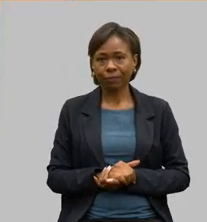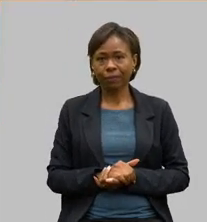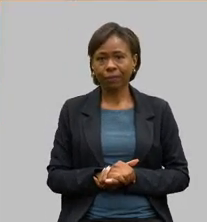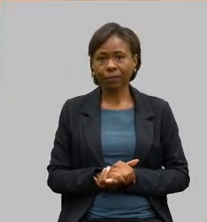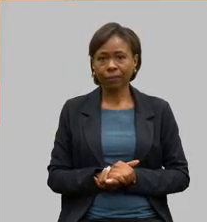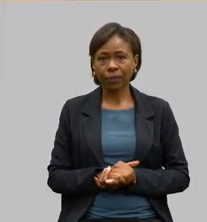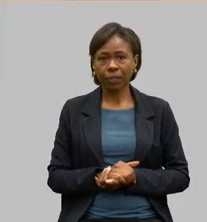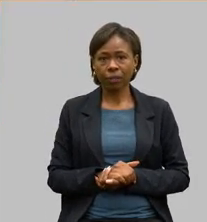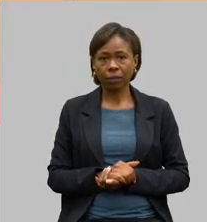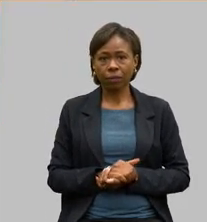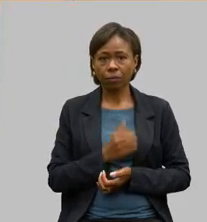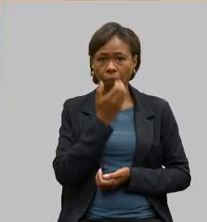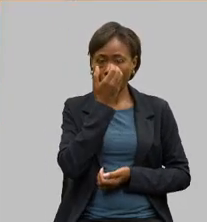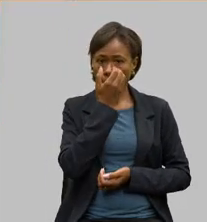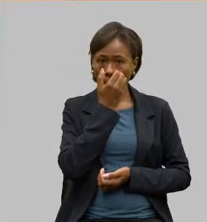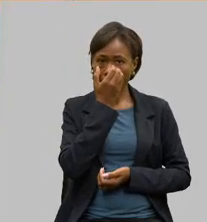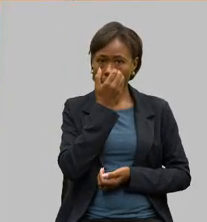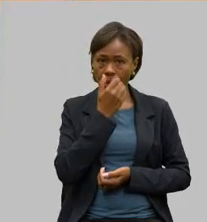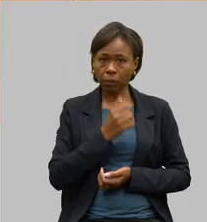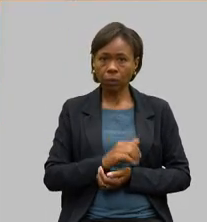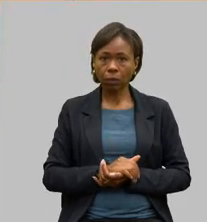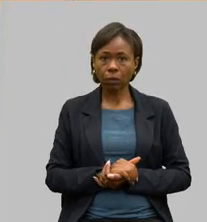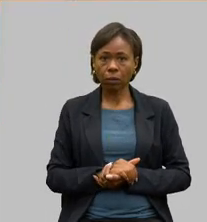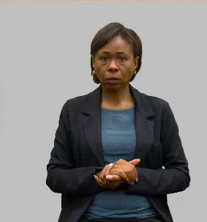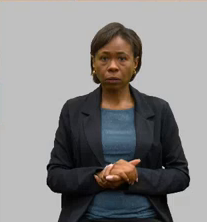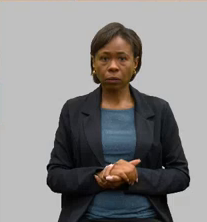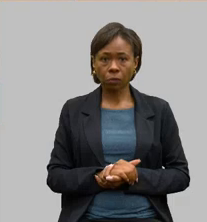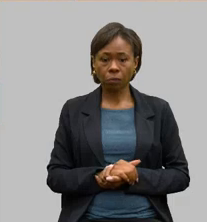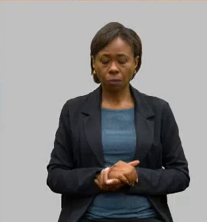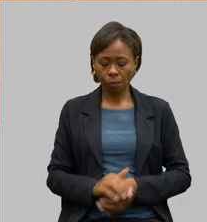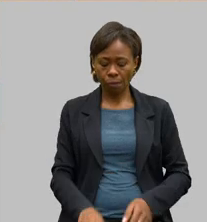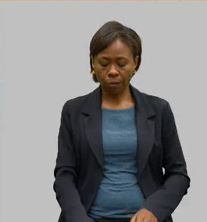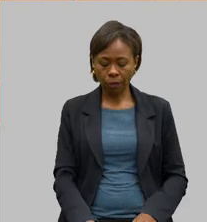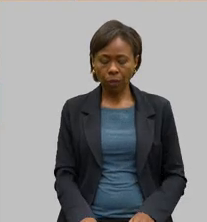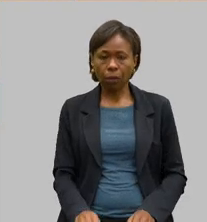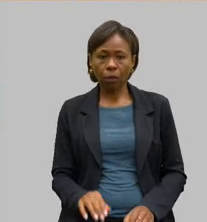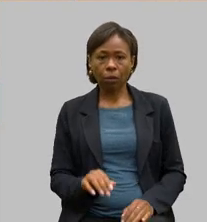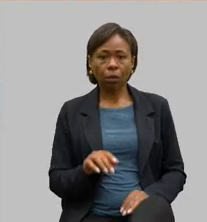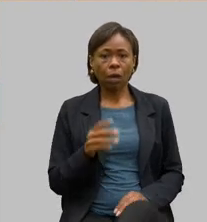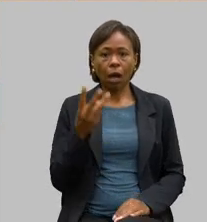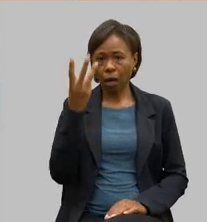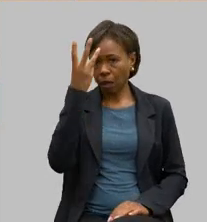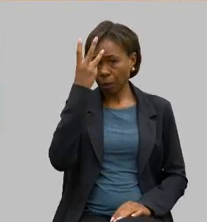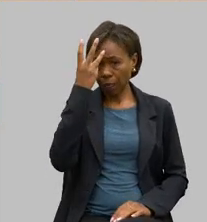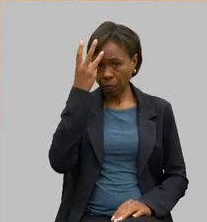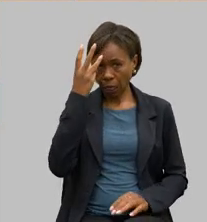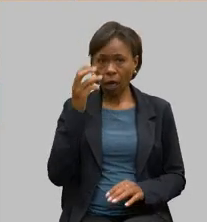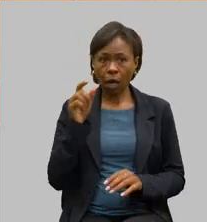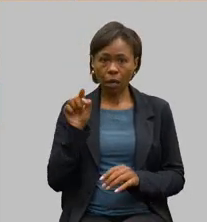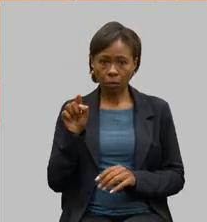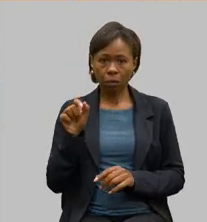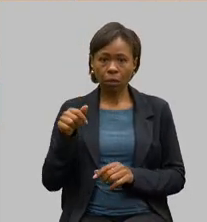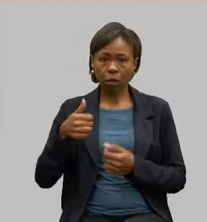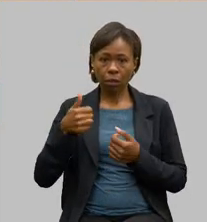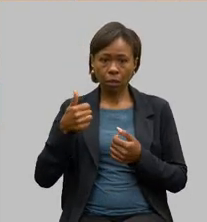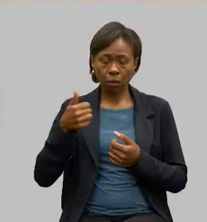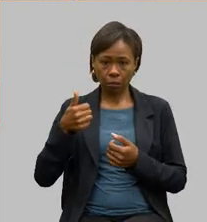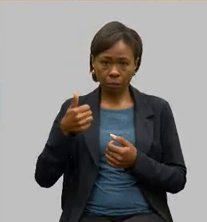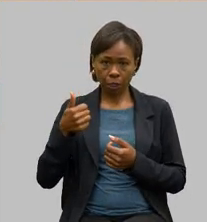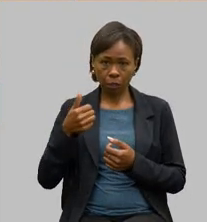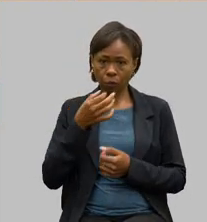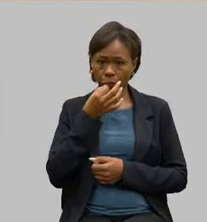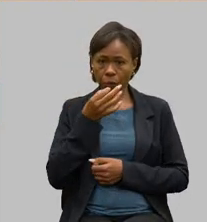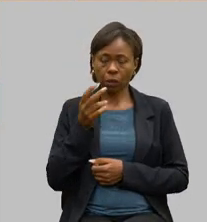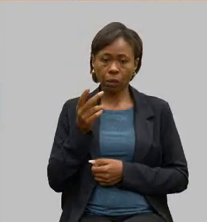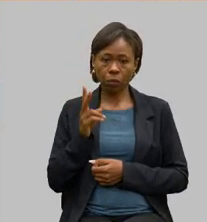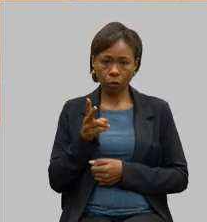sorteio Posso comentar ela pres eu vou eu vou passar paraa Macaé porque ela tem a a a a tréplica dela é com a palavra deputada